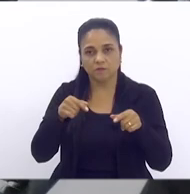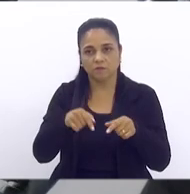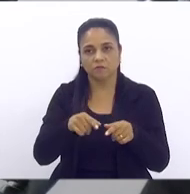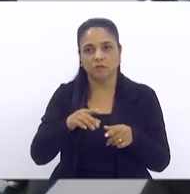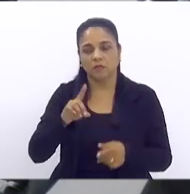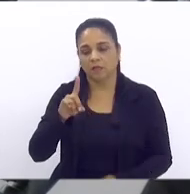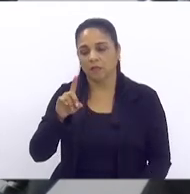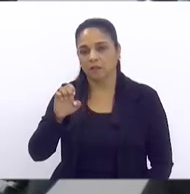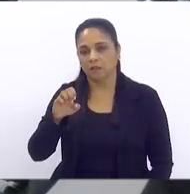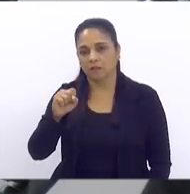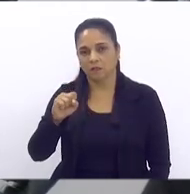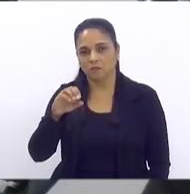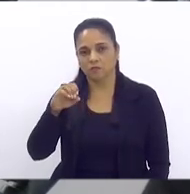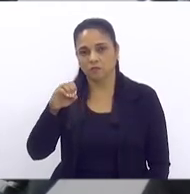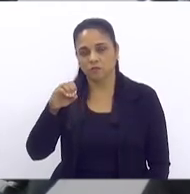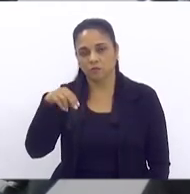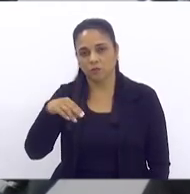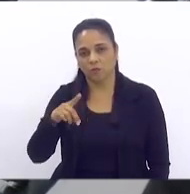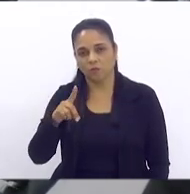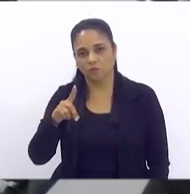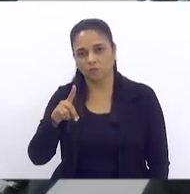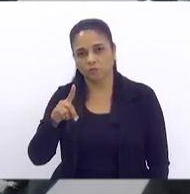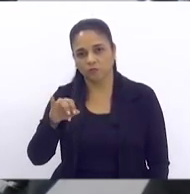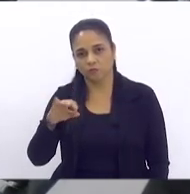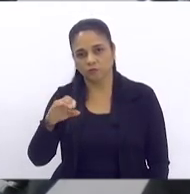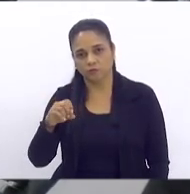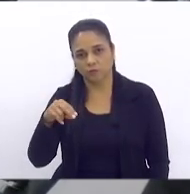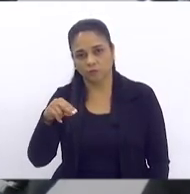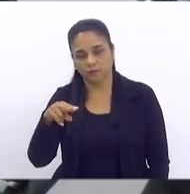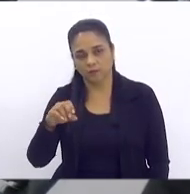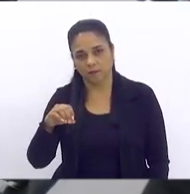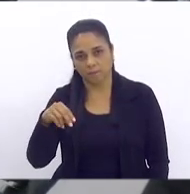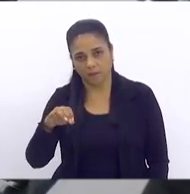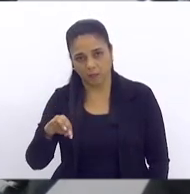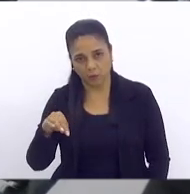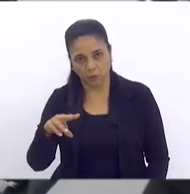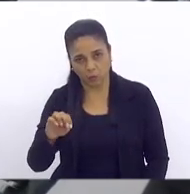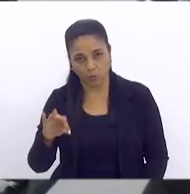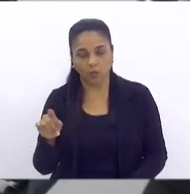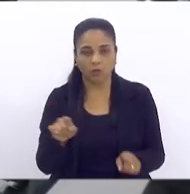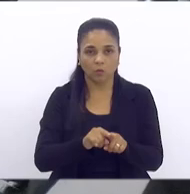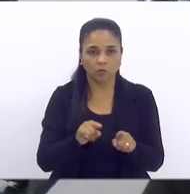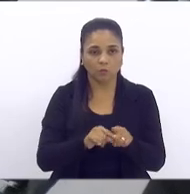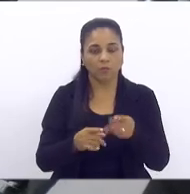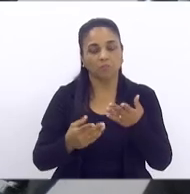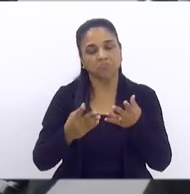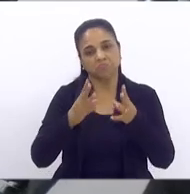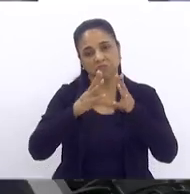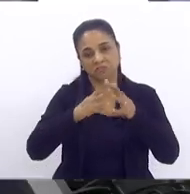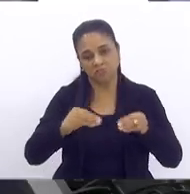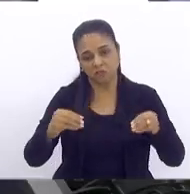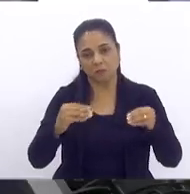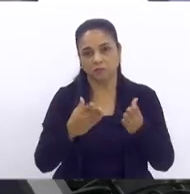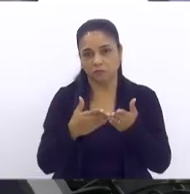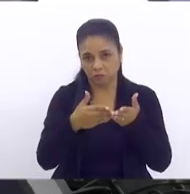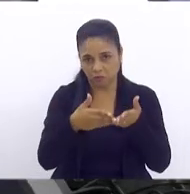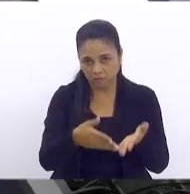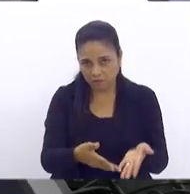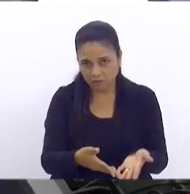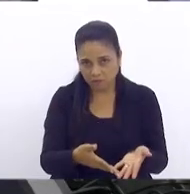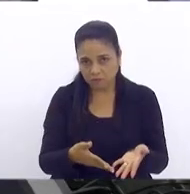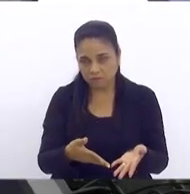descomissionamento, desmantelamento e corte? O desmantelamento poderia ser também chamado de desmanche? Bem,